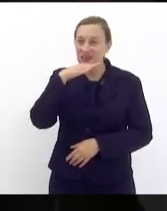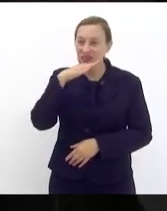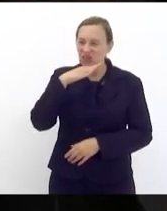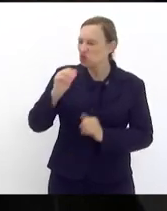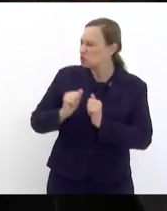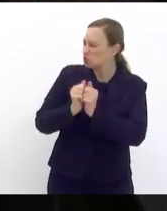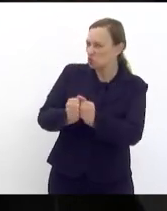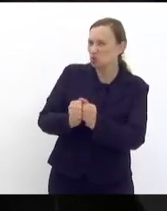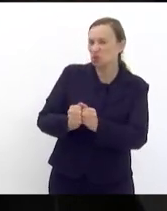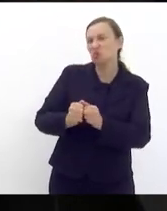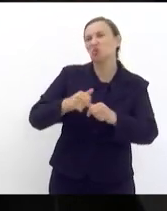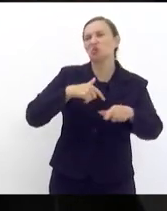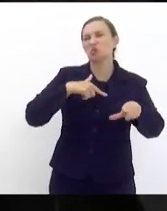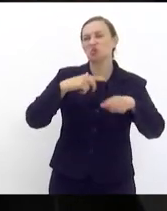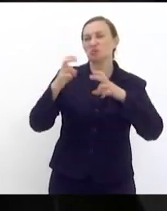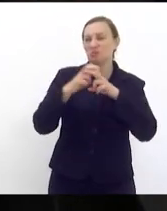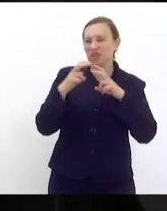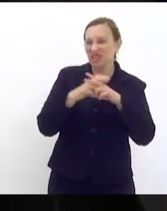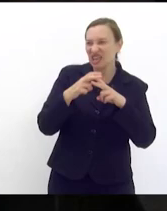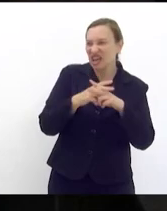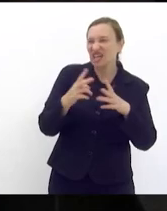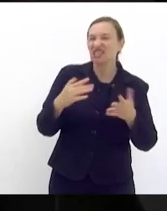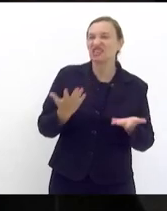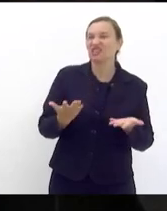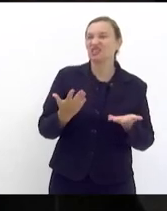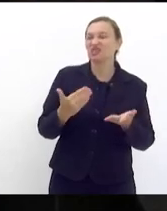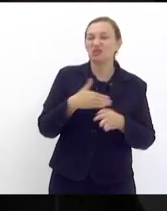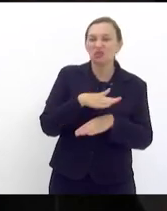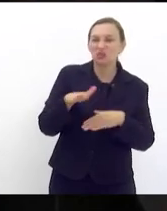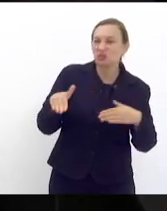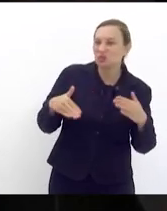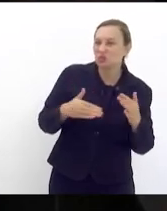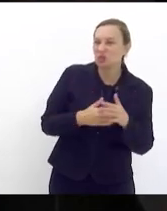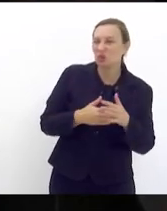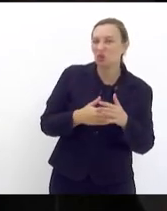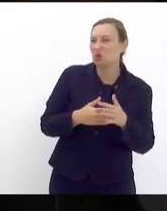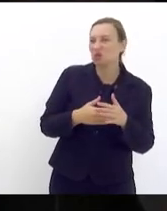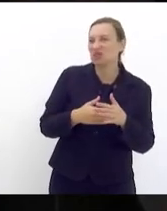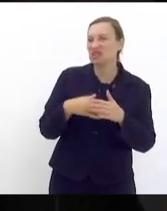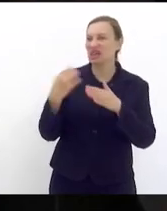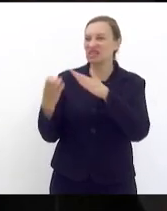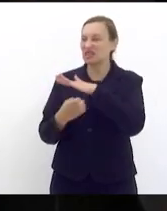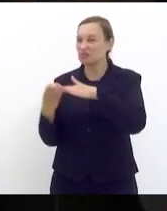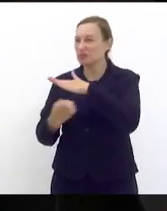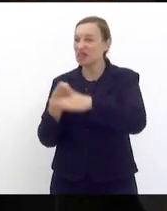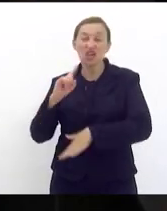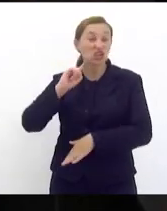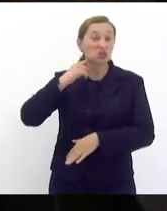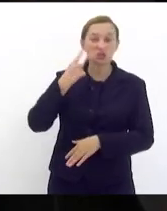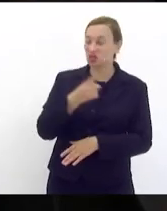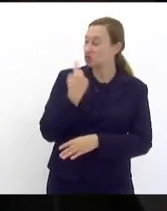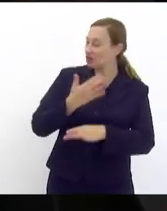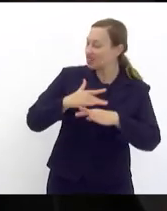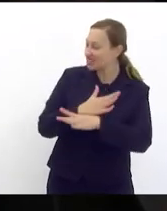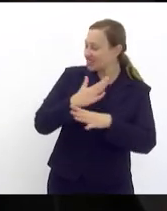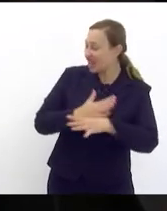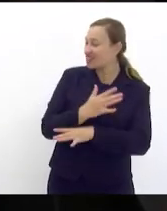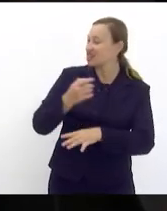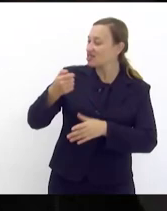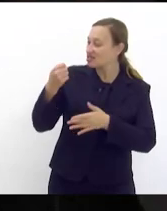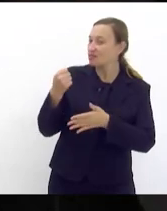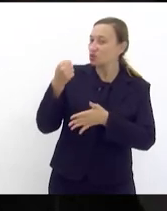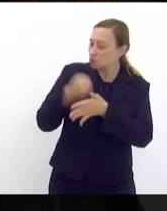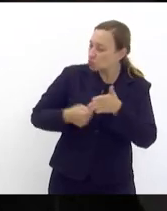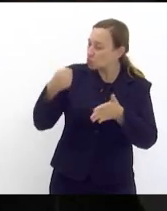gente briga com todo mundo. Toda hora é Cavale, é que esses minérios que poluem a nossa cidade. A gente toda hora está brigando